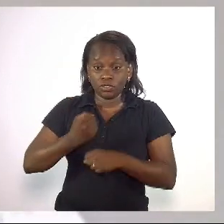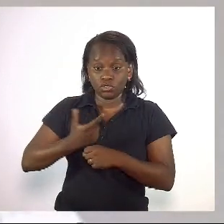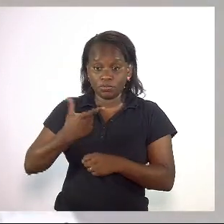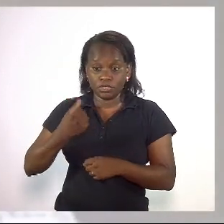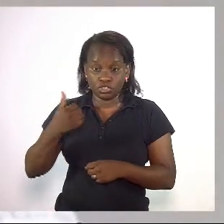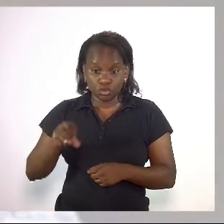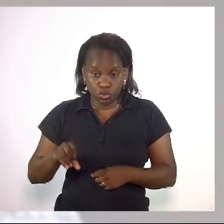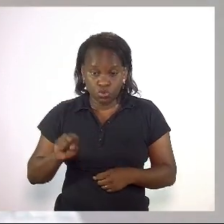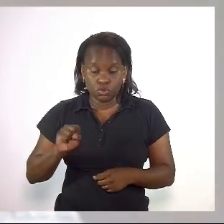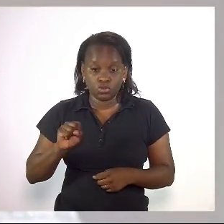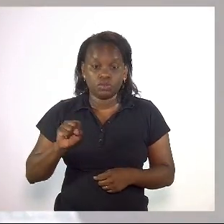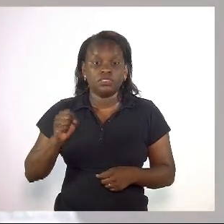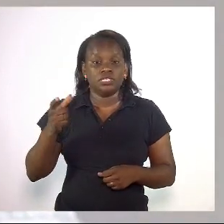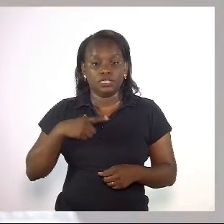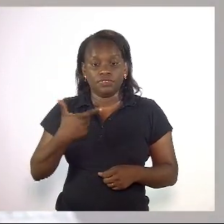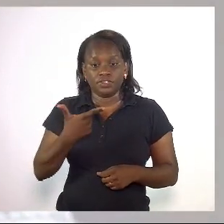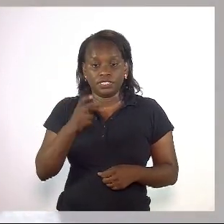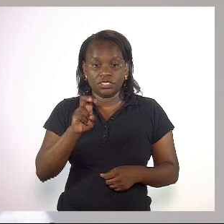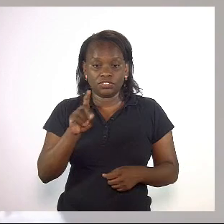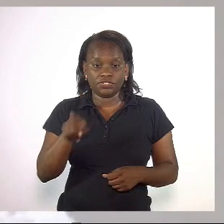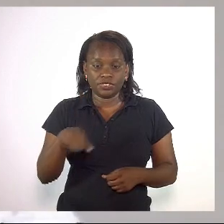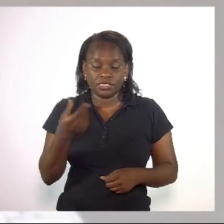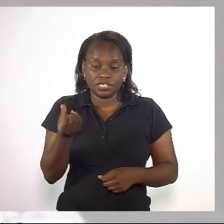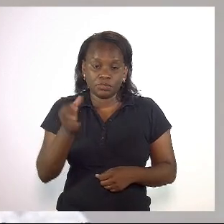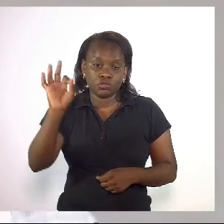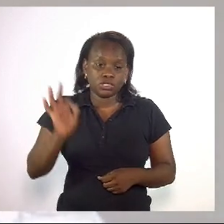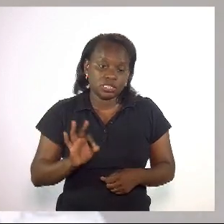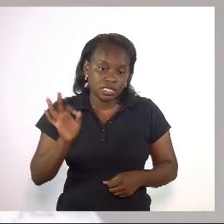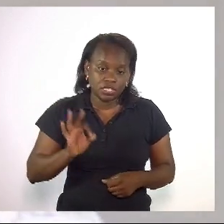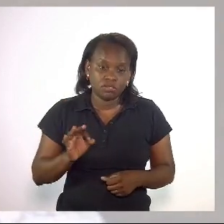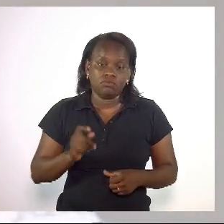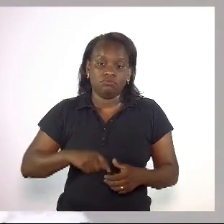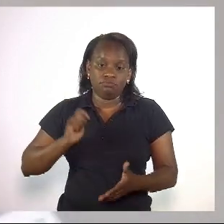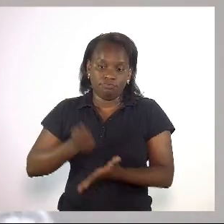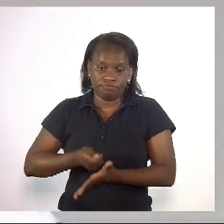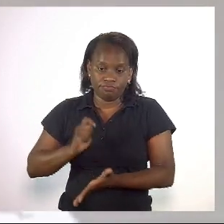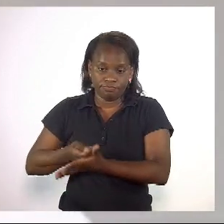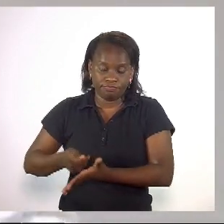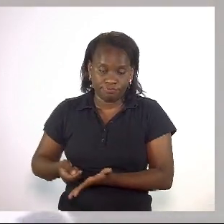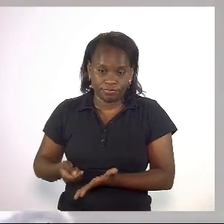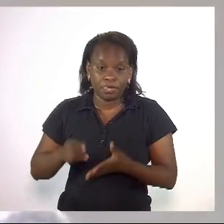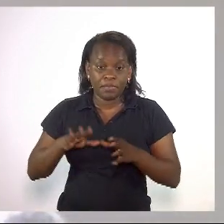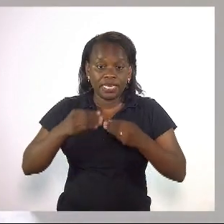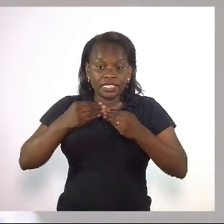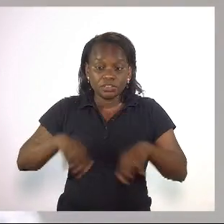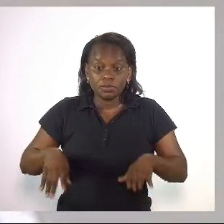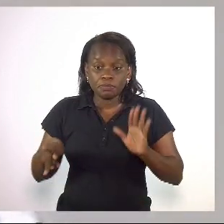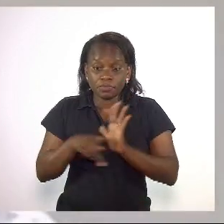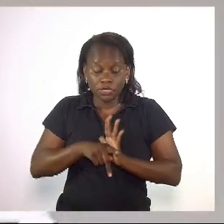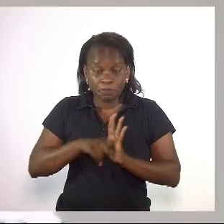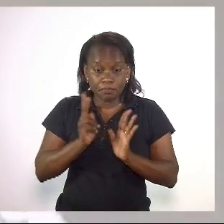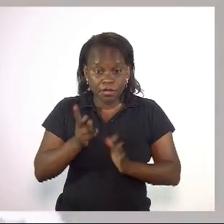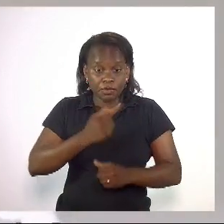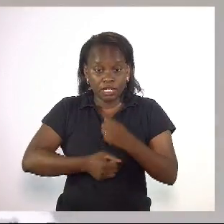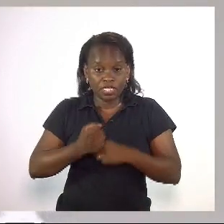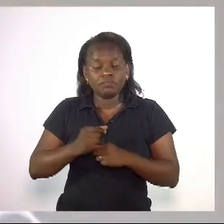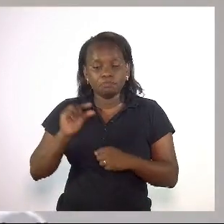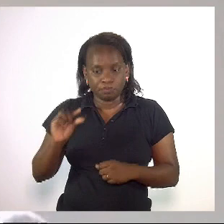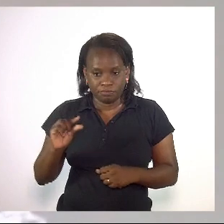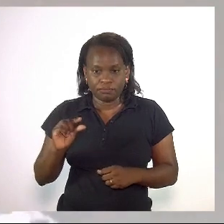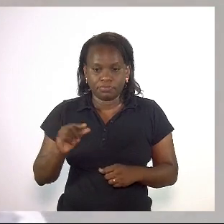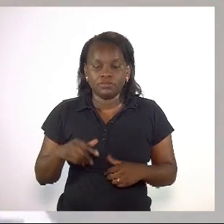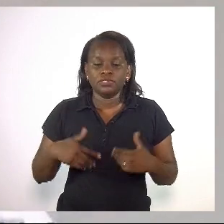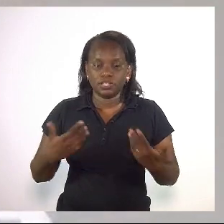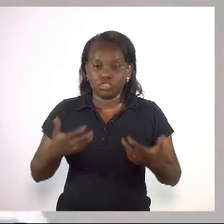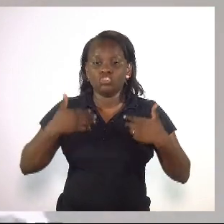chegamos a 25,6% do índice pelo desembolso, mas a despesa do próprio exercício ainda ficou baixa. Ou